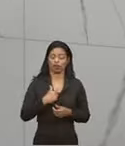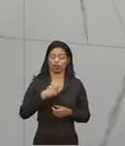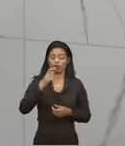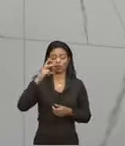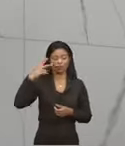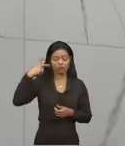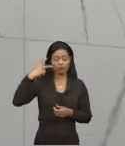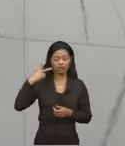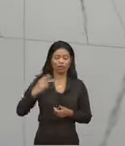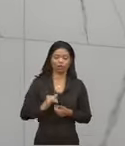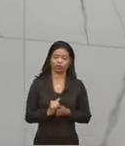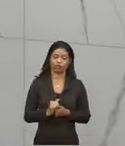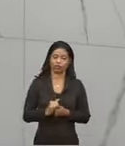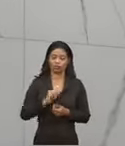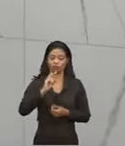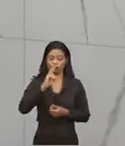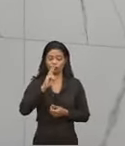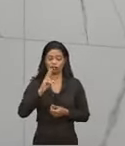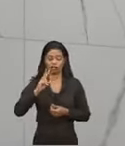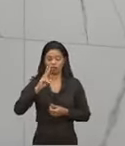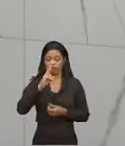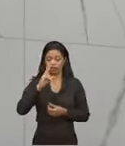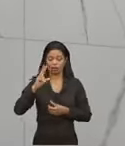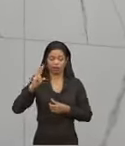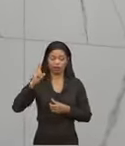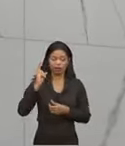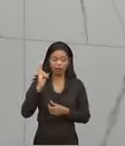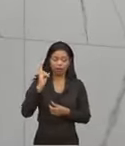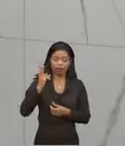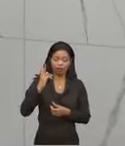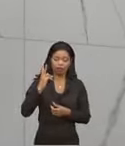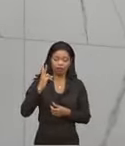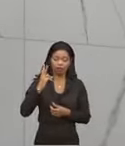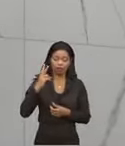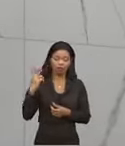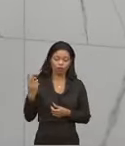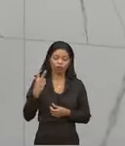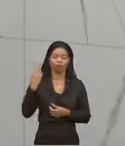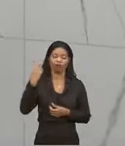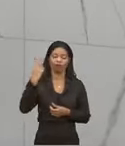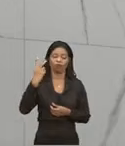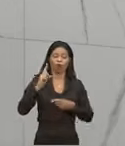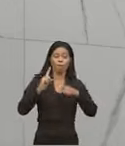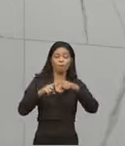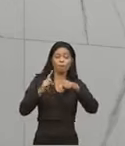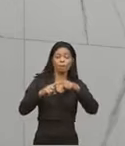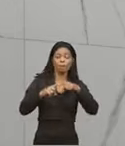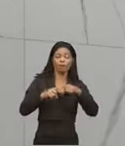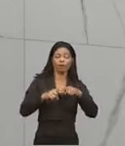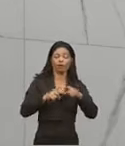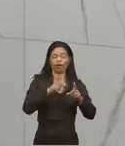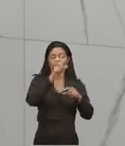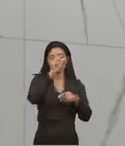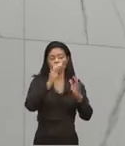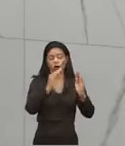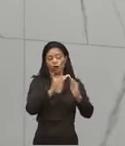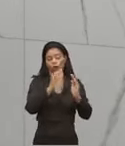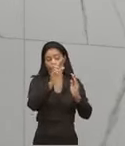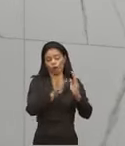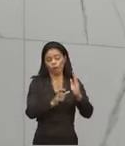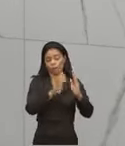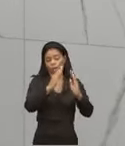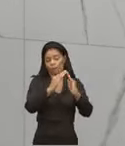justamente quando o resultado chega até o morador. Quando o morador nos procura e